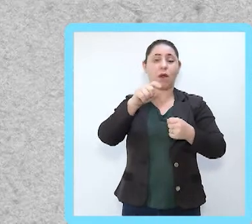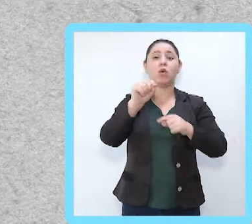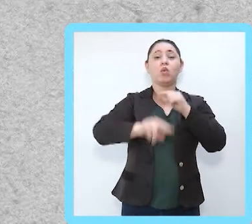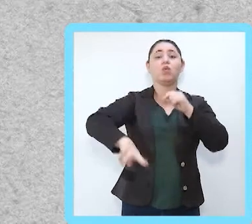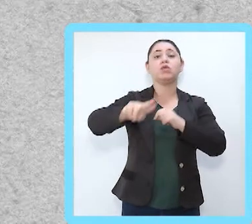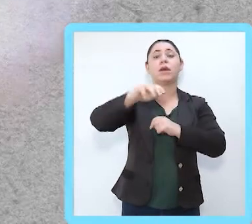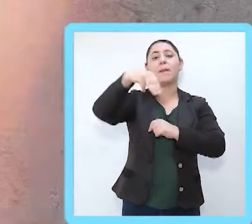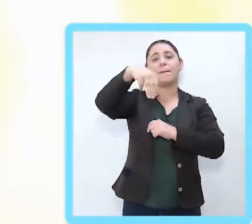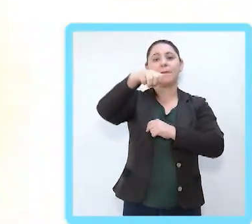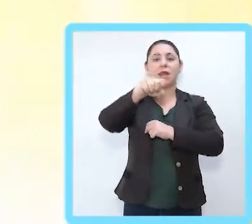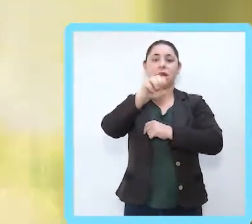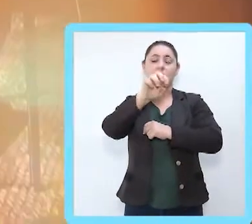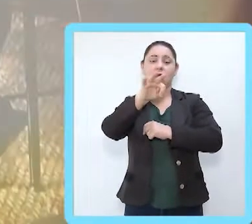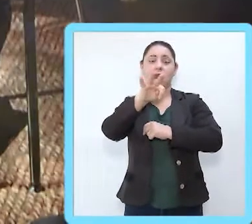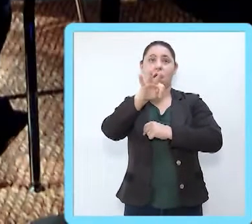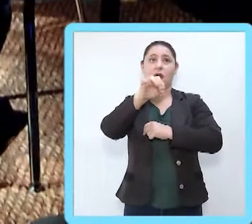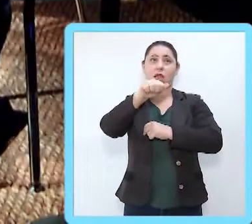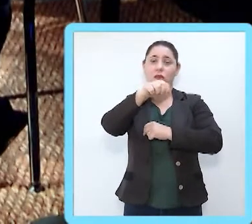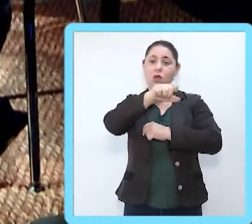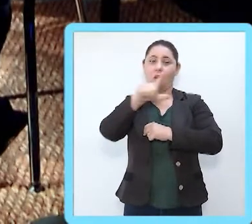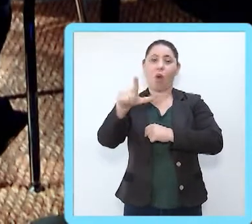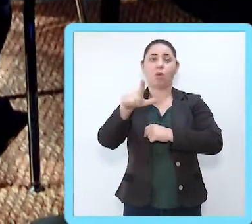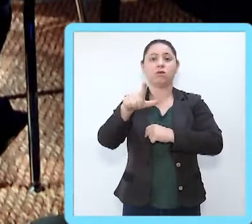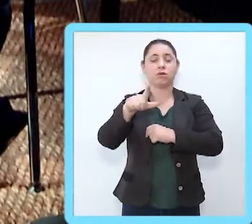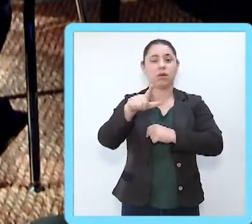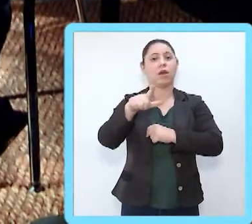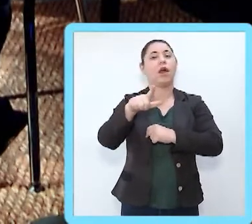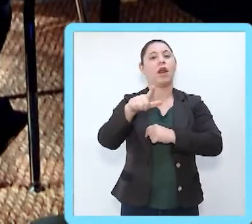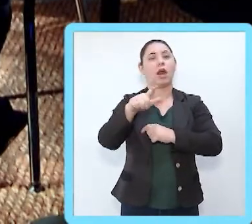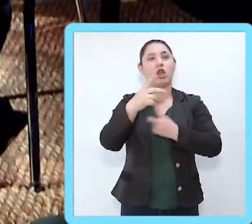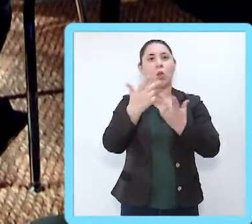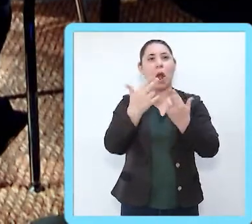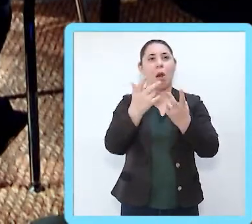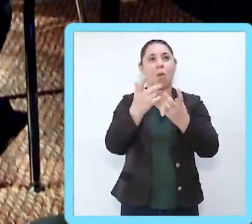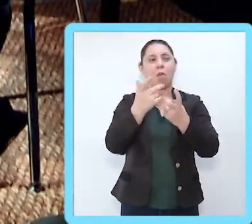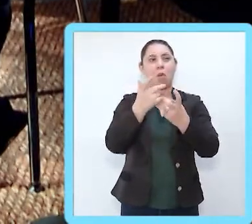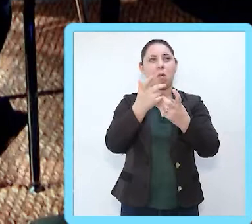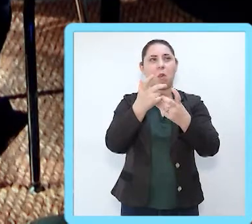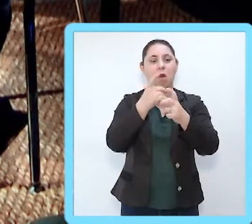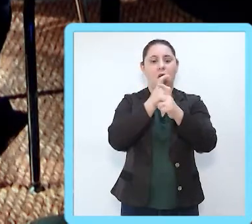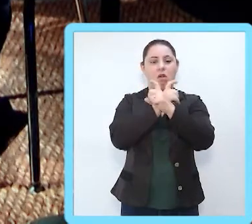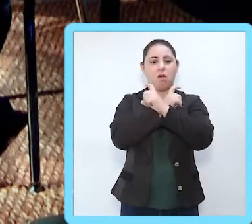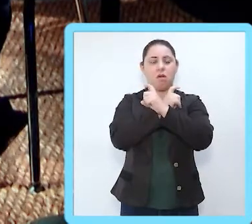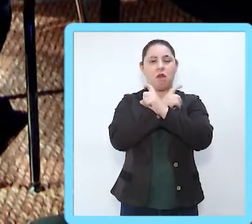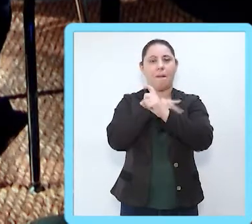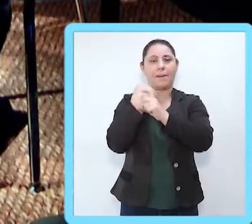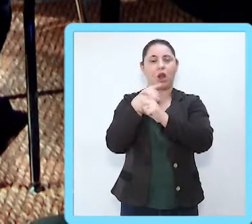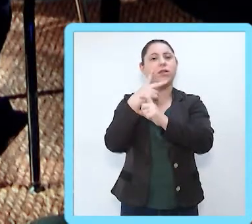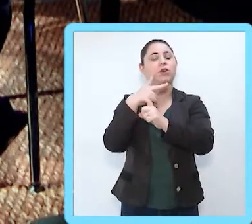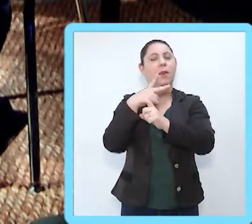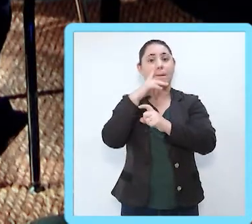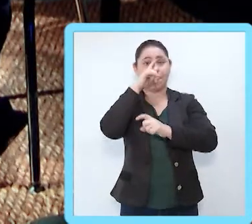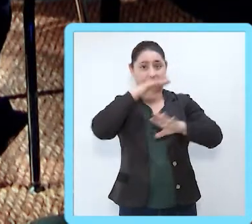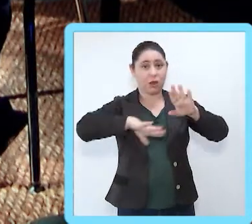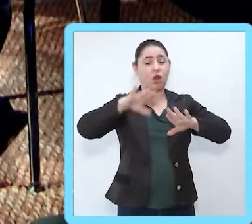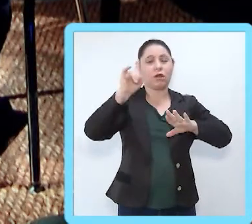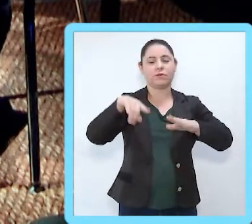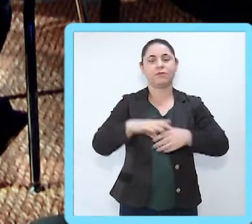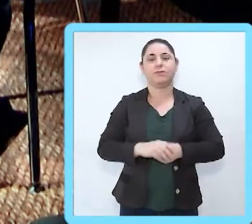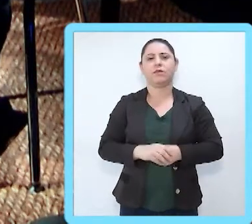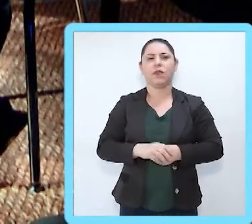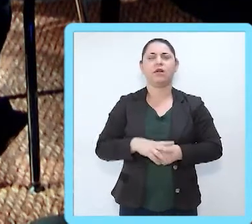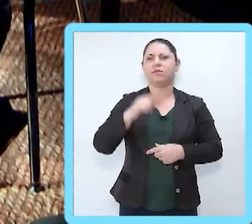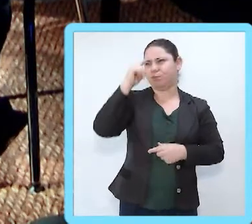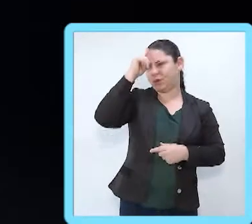que realmente ela é um pouco tóxica. Mas, dada a crise do petróleo que paralisou o país, nós pensávamos em energias